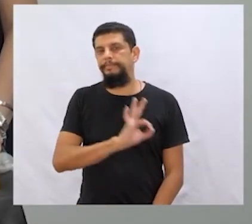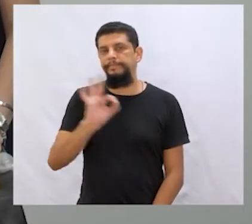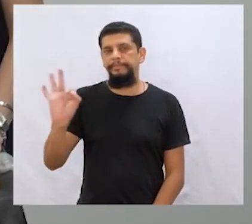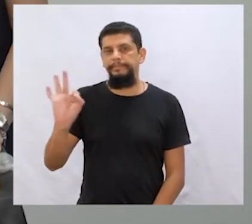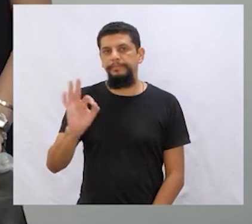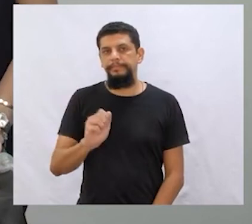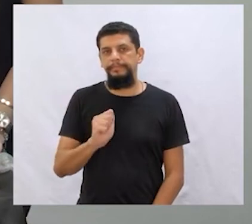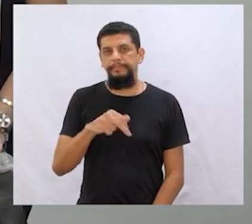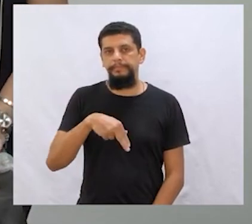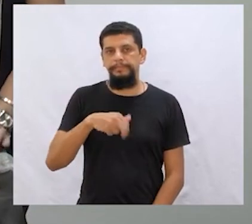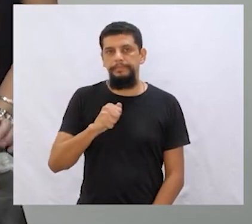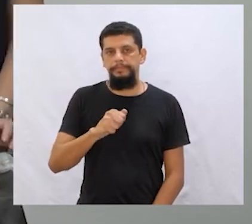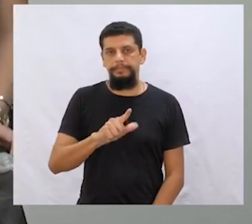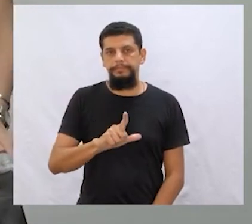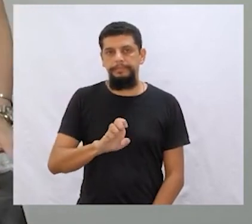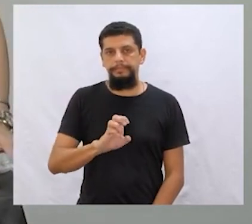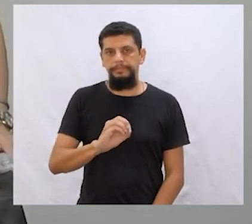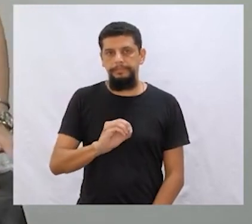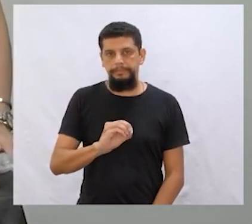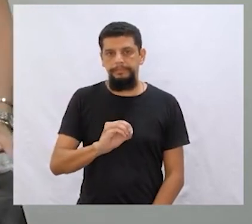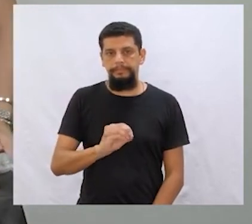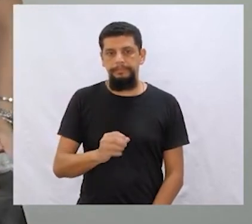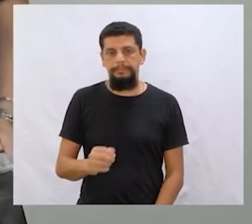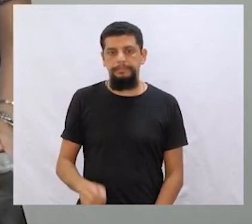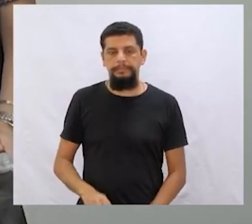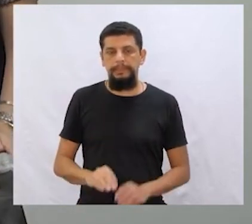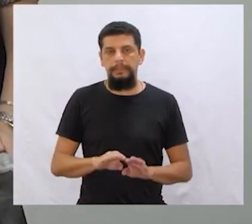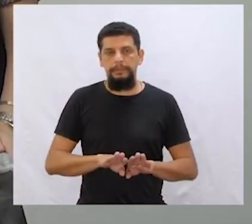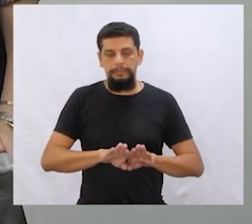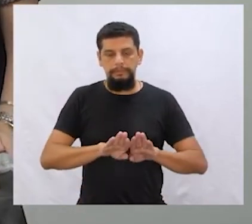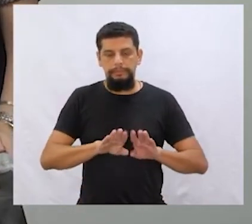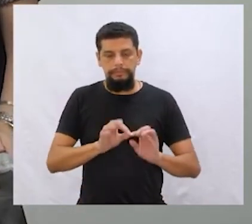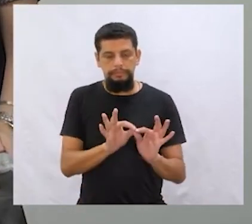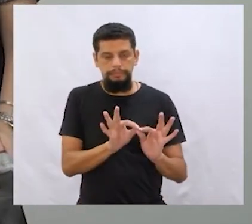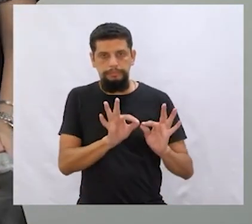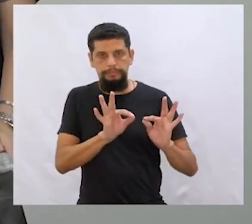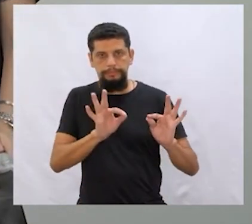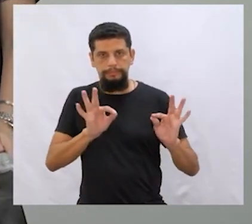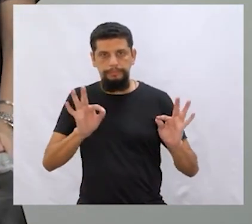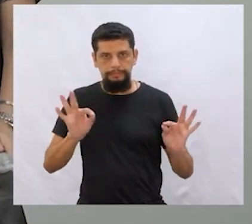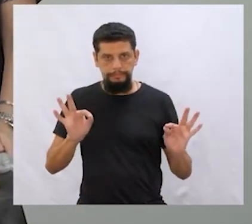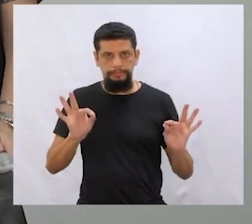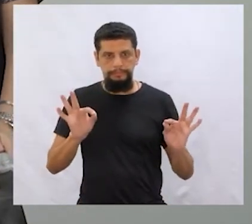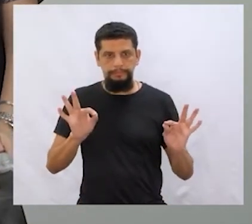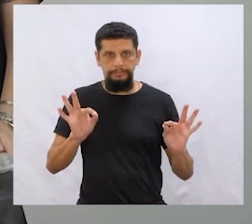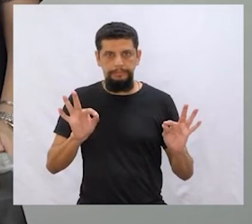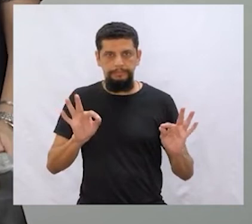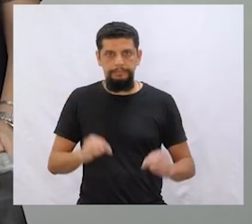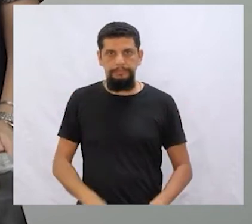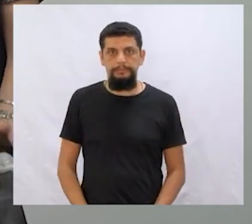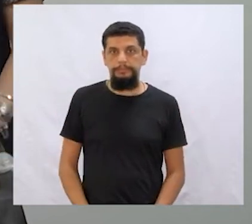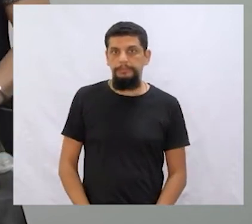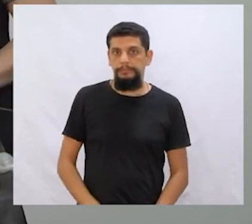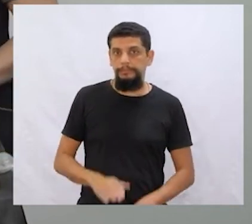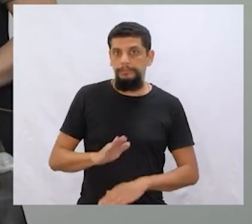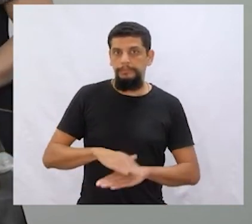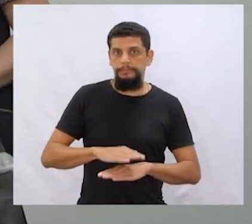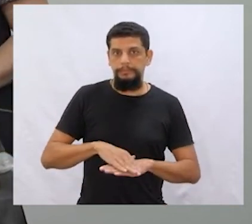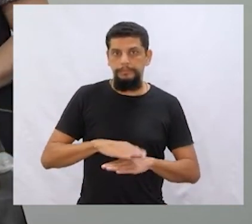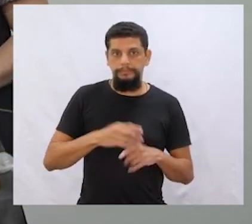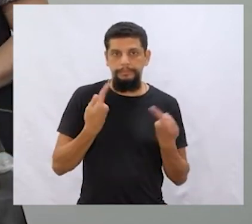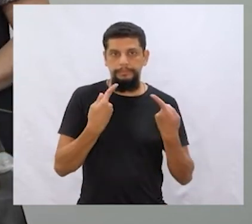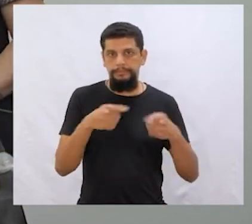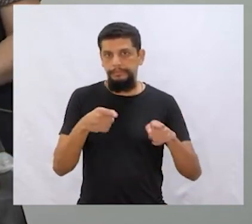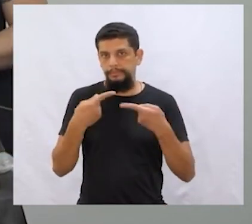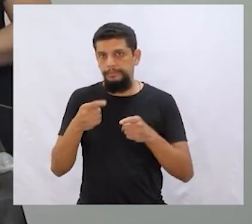Muito bem, então a Ana e o Léo agora estão separados. Separados. Olha, mais um